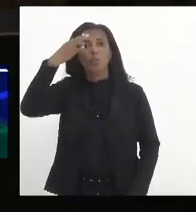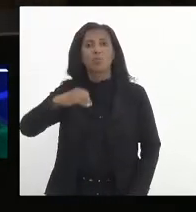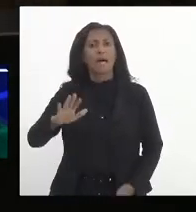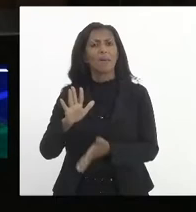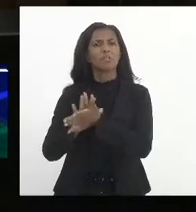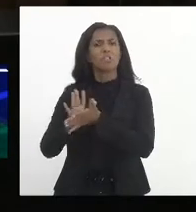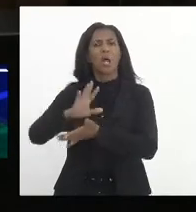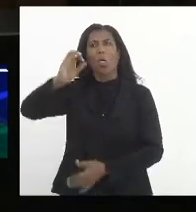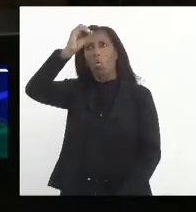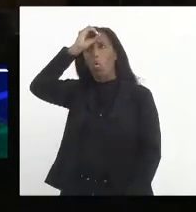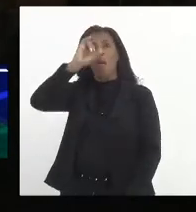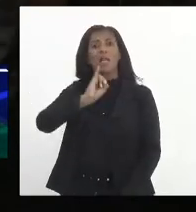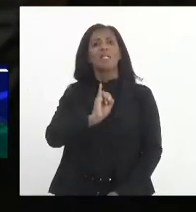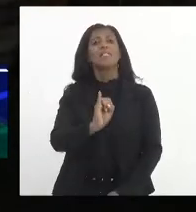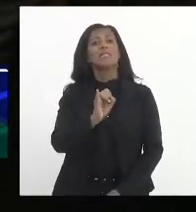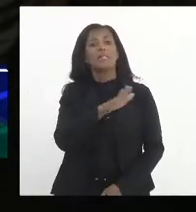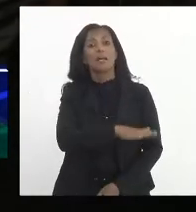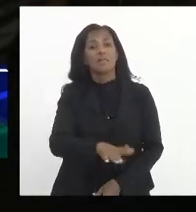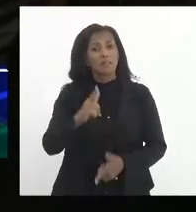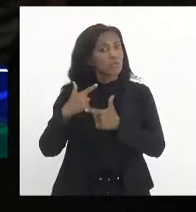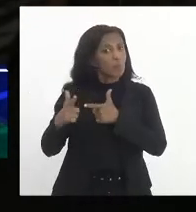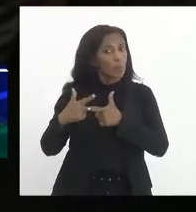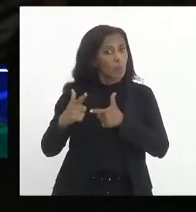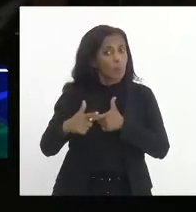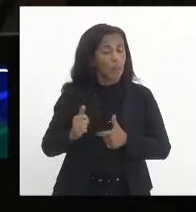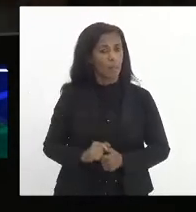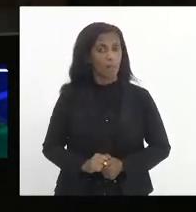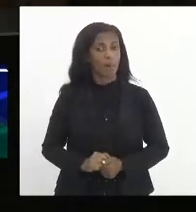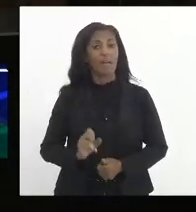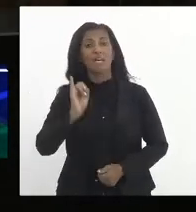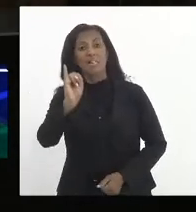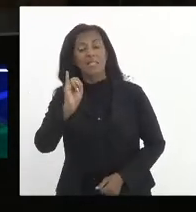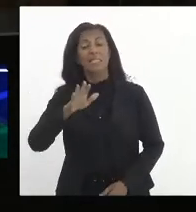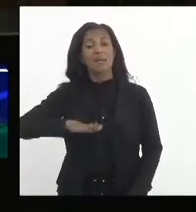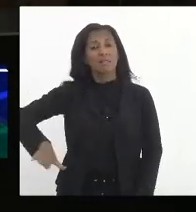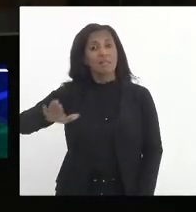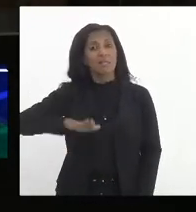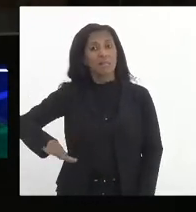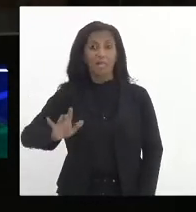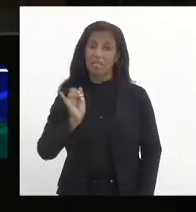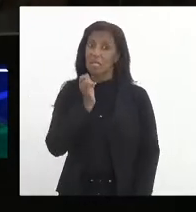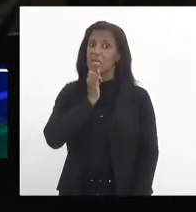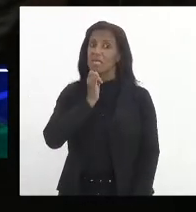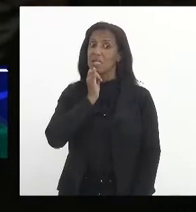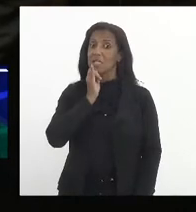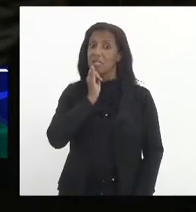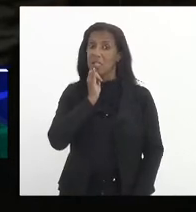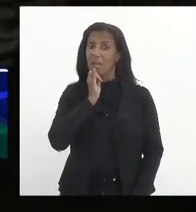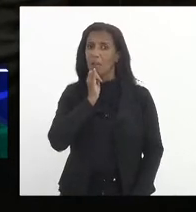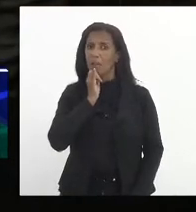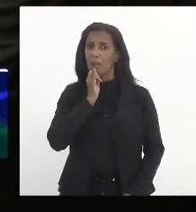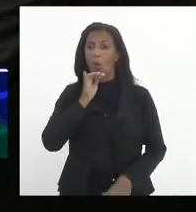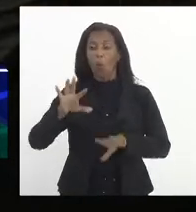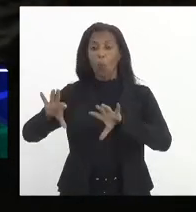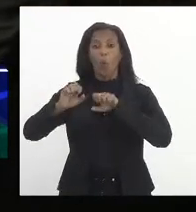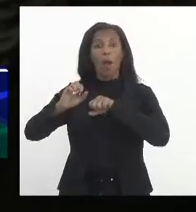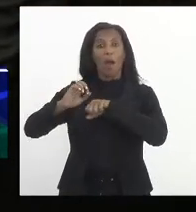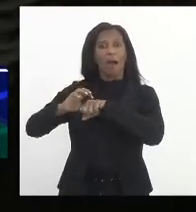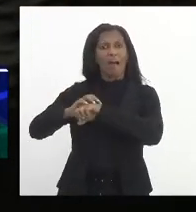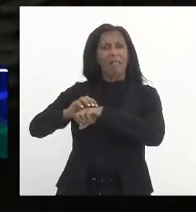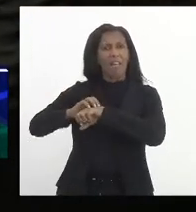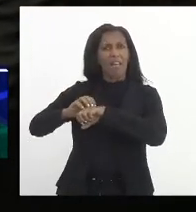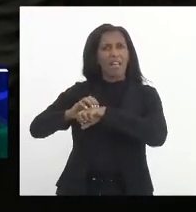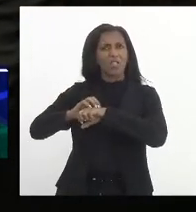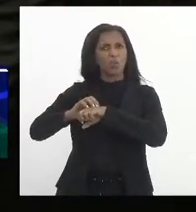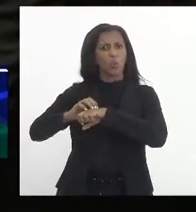esse essa criança tiver um problema ali bom e que essa criança tiver por exemplo uma reação alérgica quem